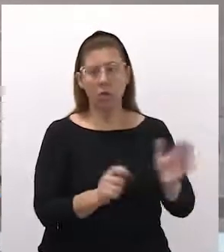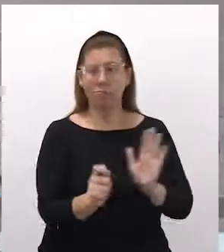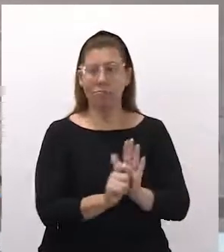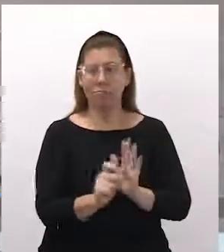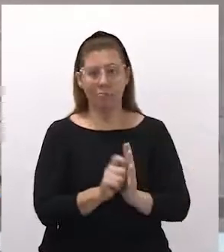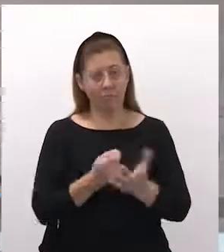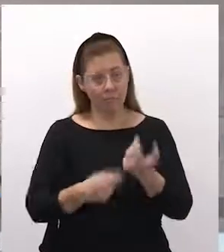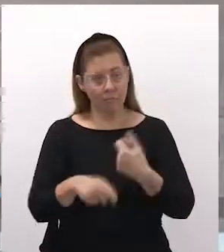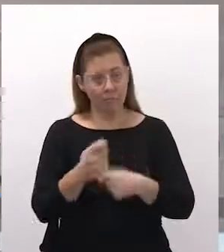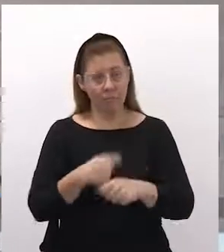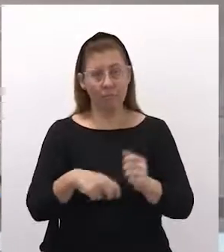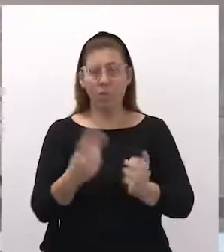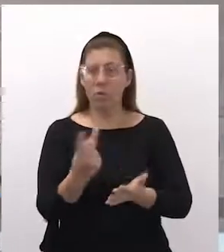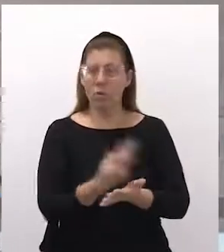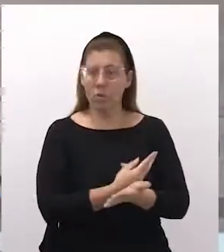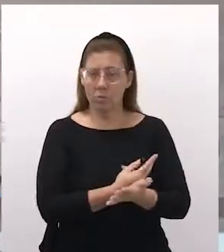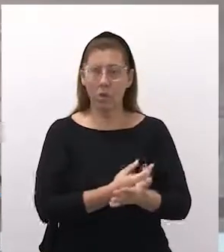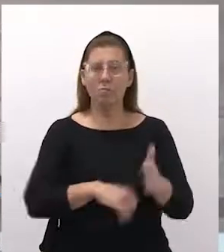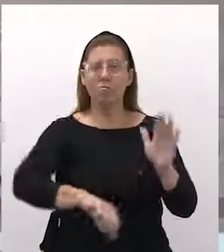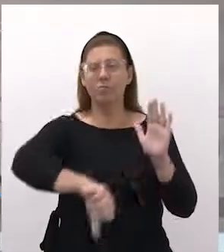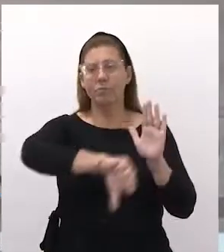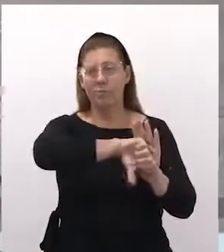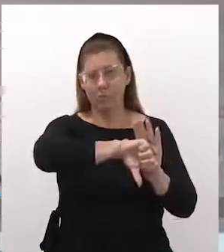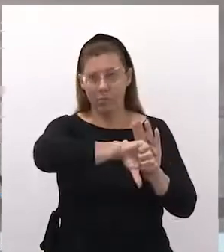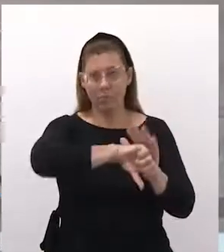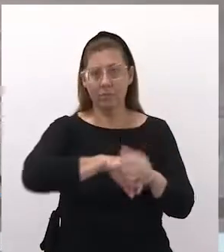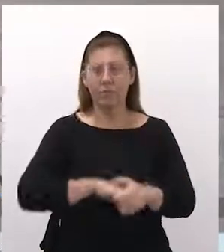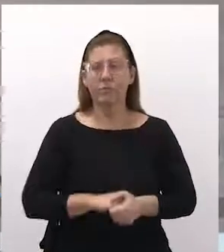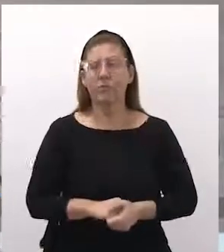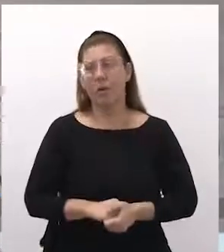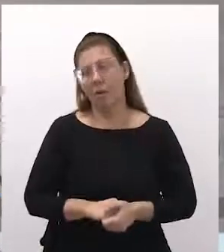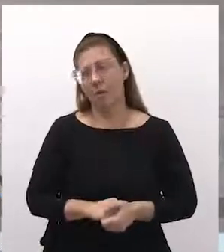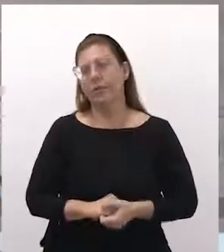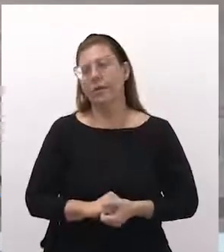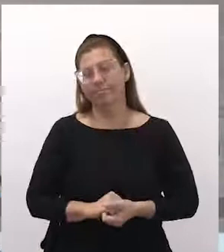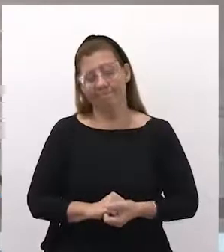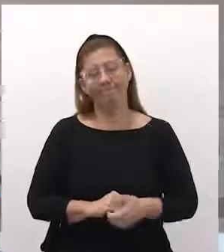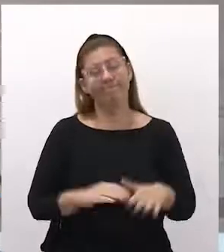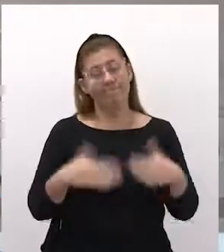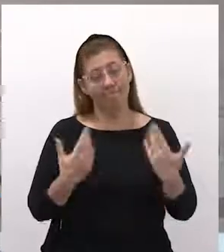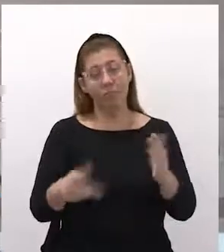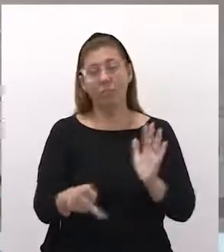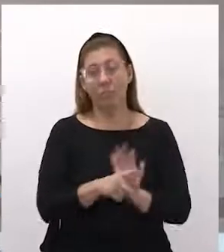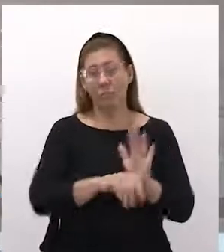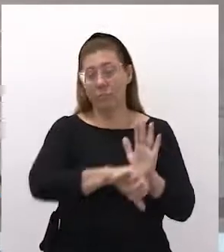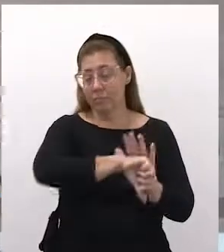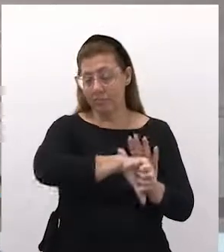ato infracional. Eu vou chamar de crime, é um nome grosseiro, tá? Mas ato infracional